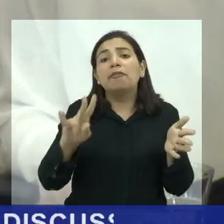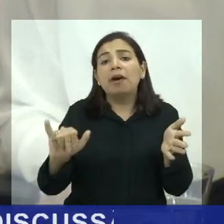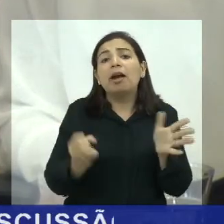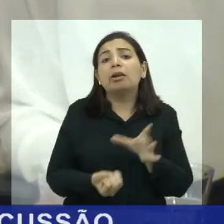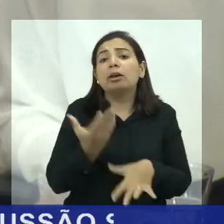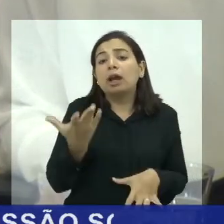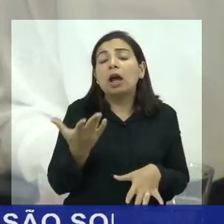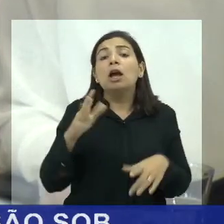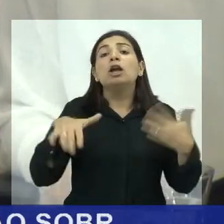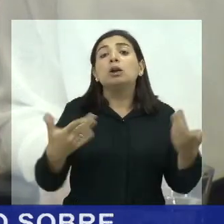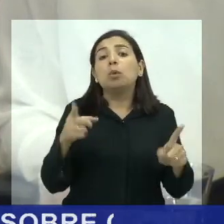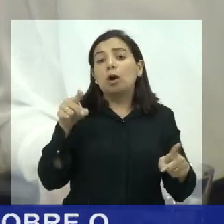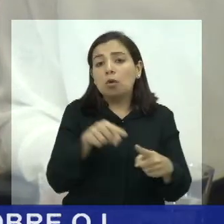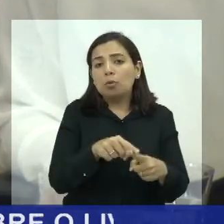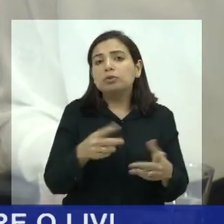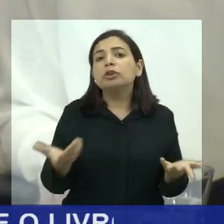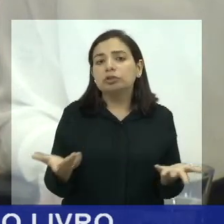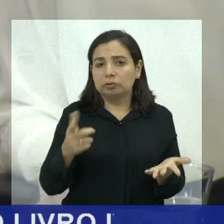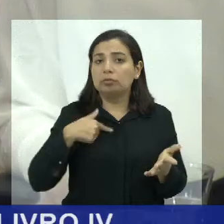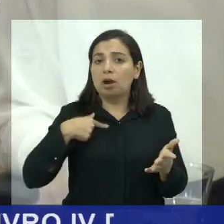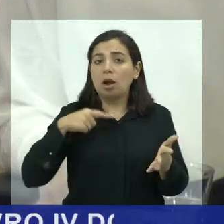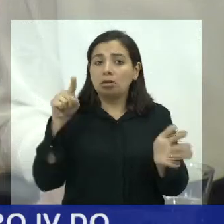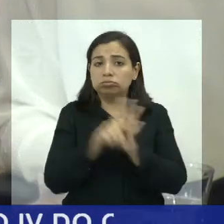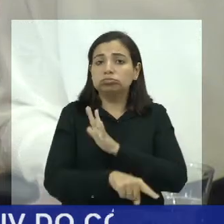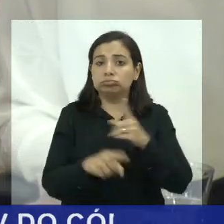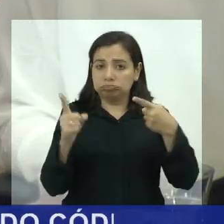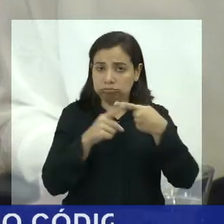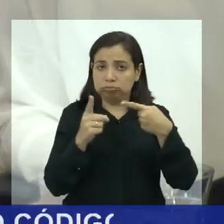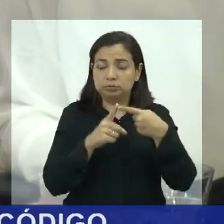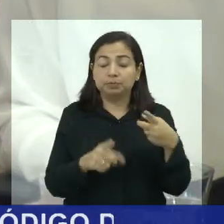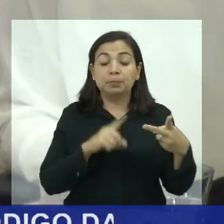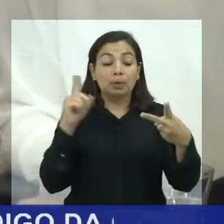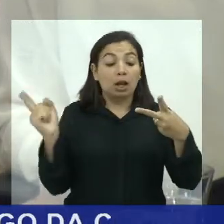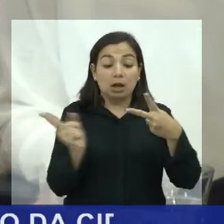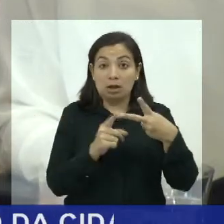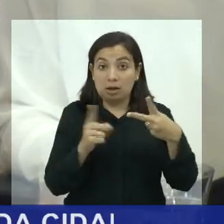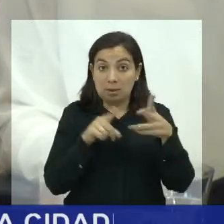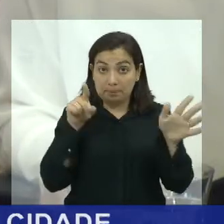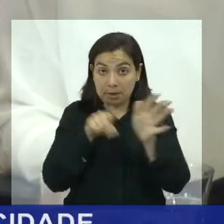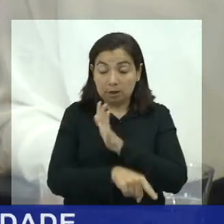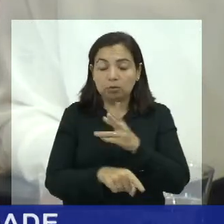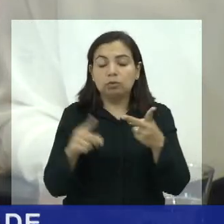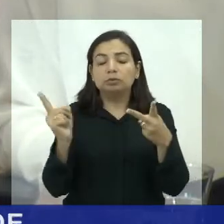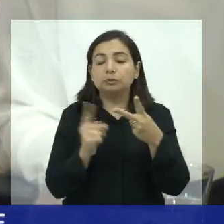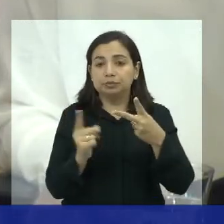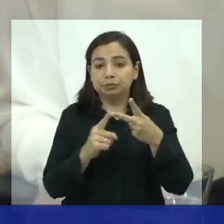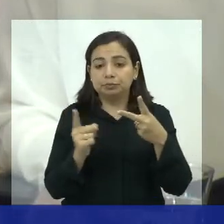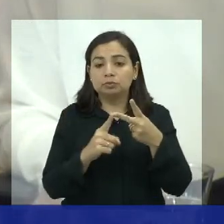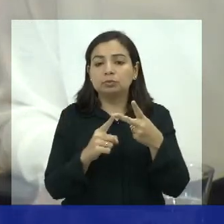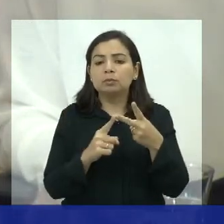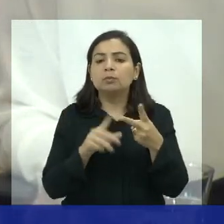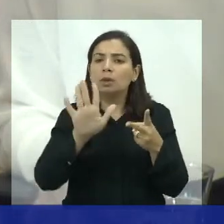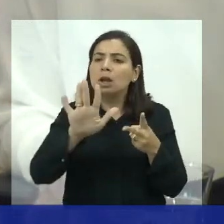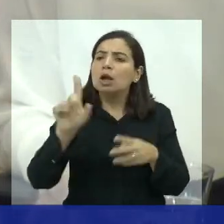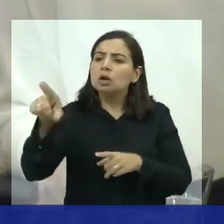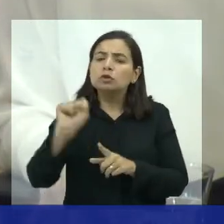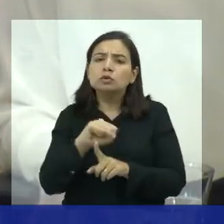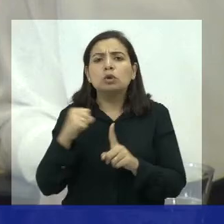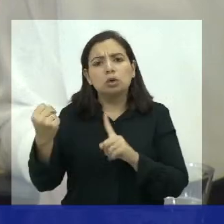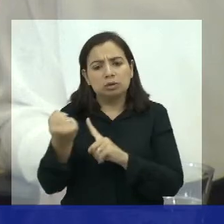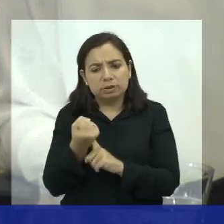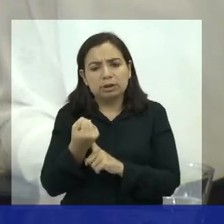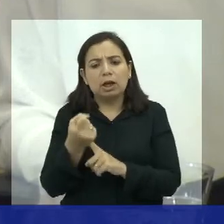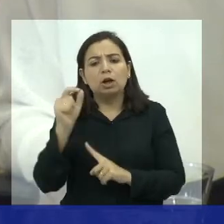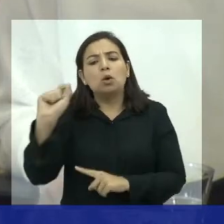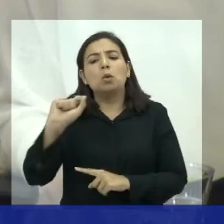comissão? Meu primeiro questionamento. O segundo questionamento diante de uma sociedade que não